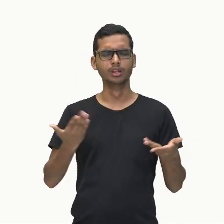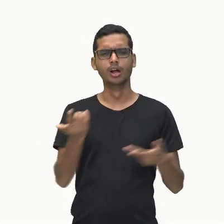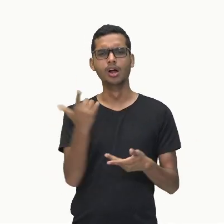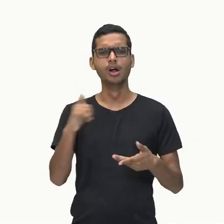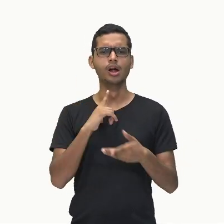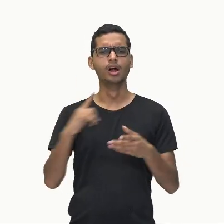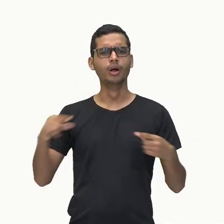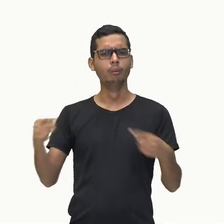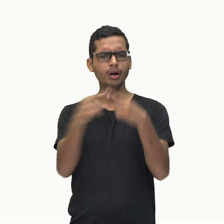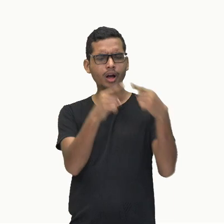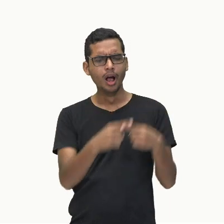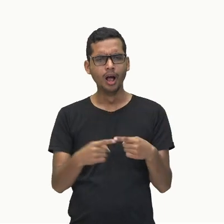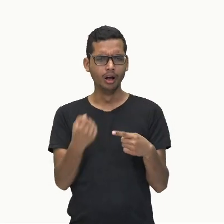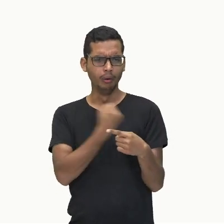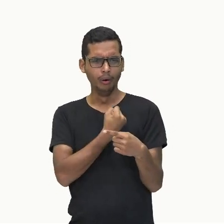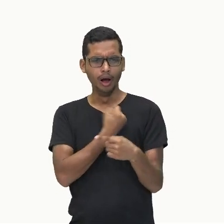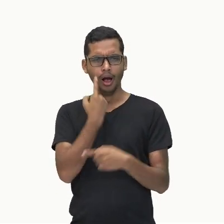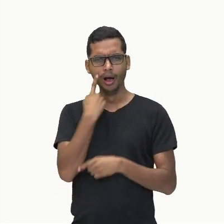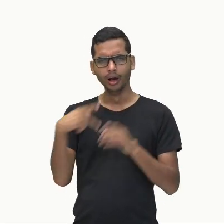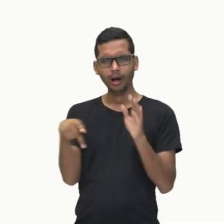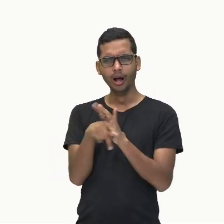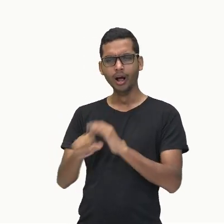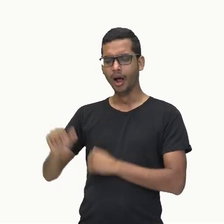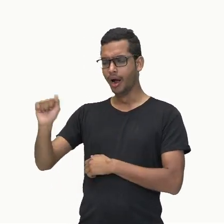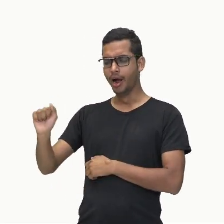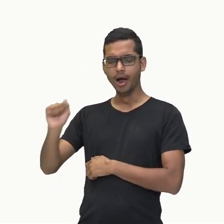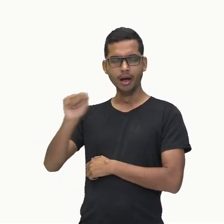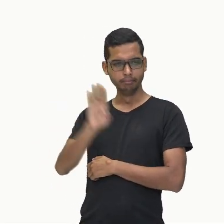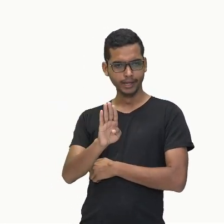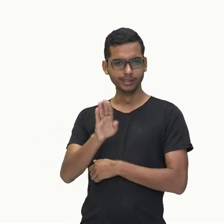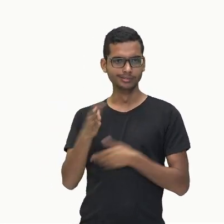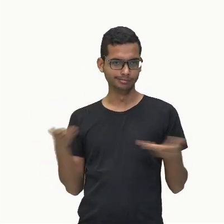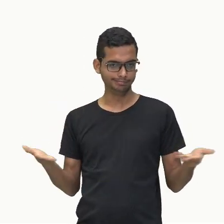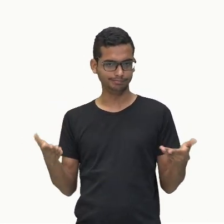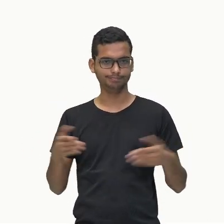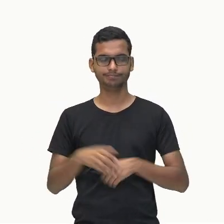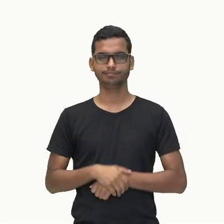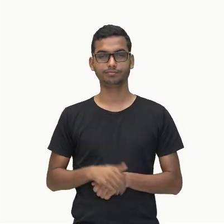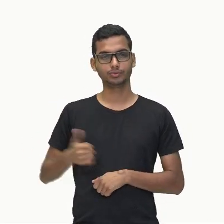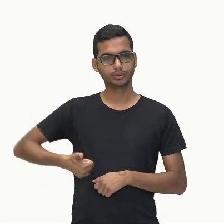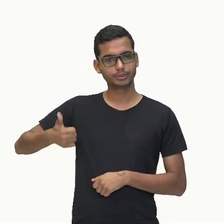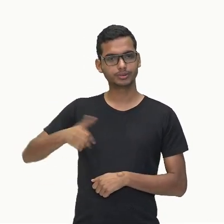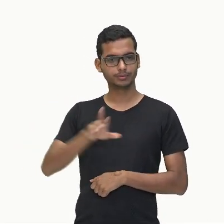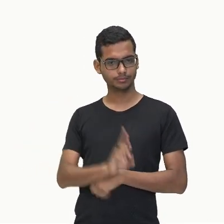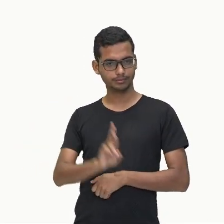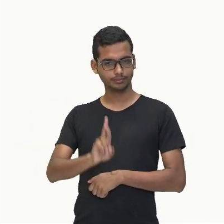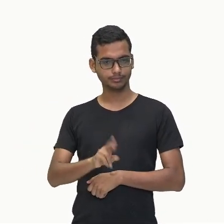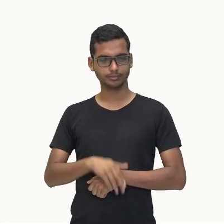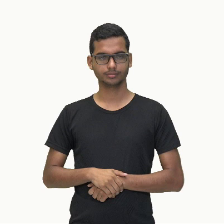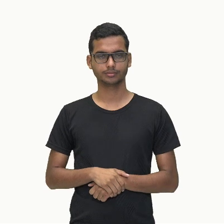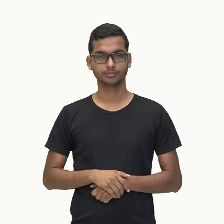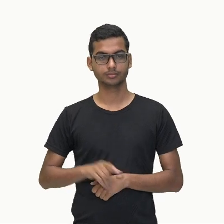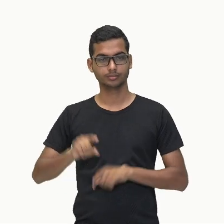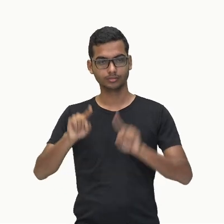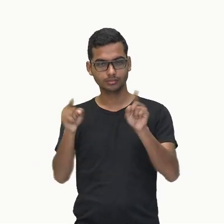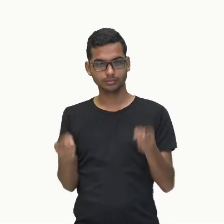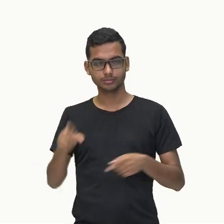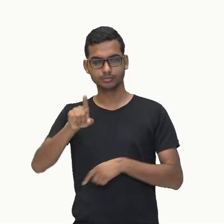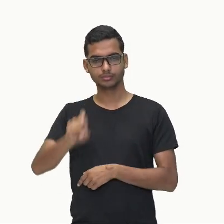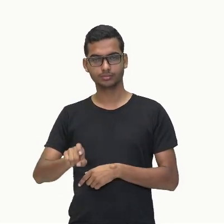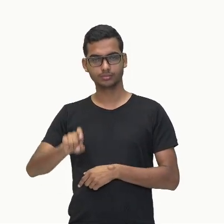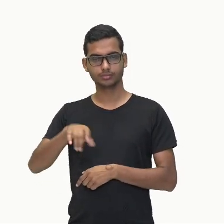relações binárias em AB. A primeira relação é R, x e y pertencem a A e